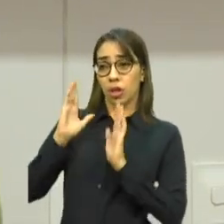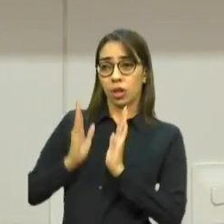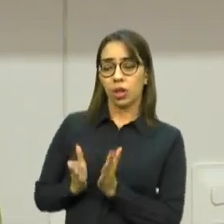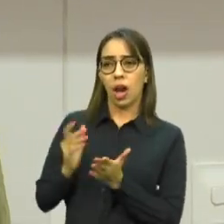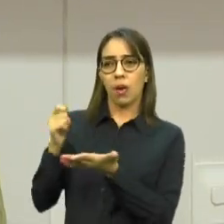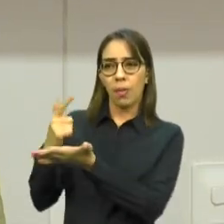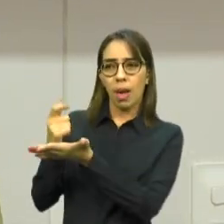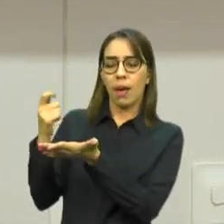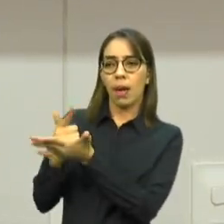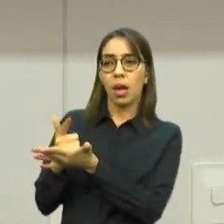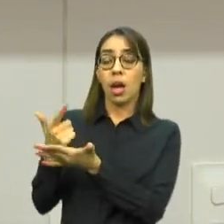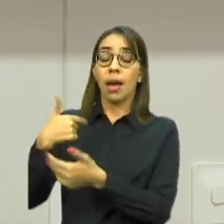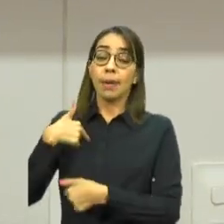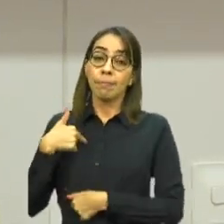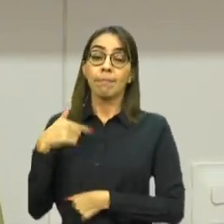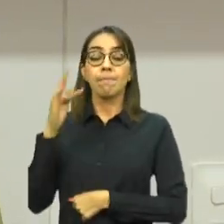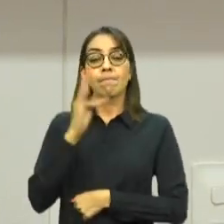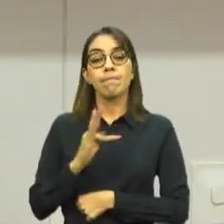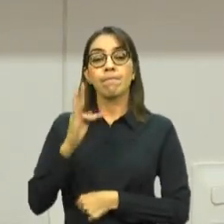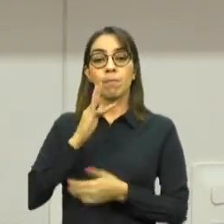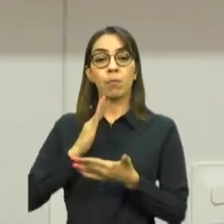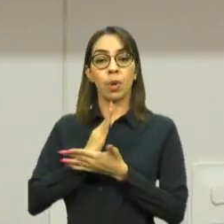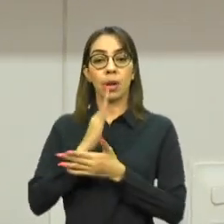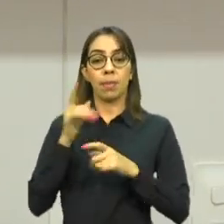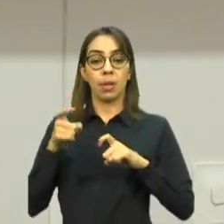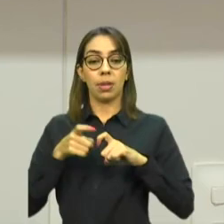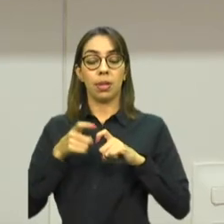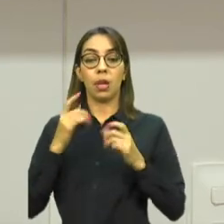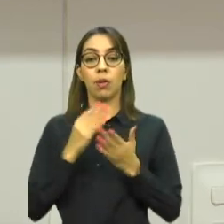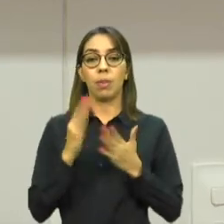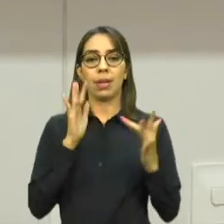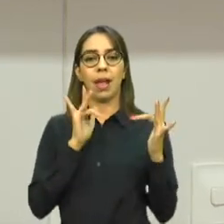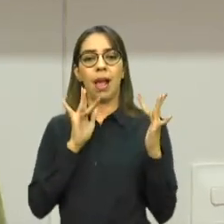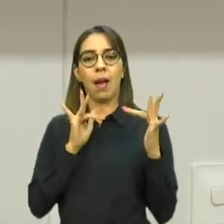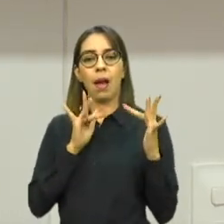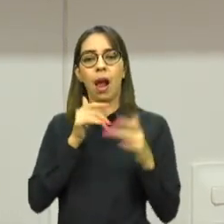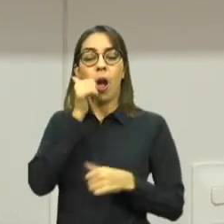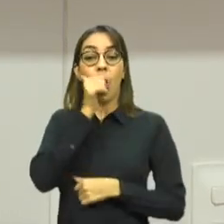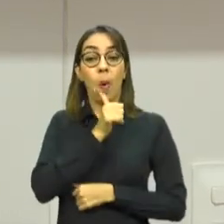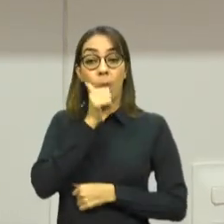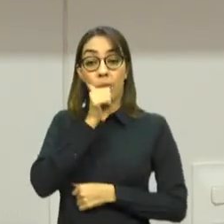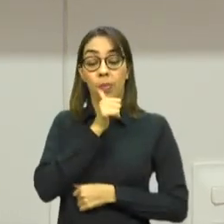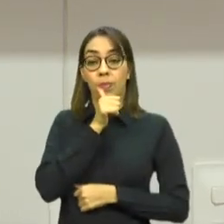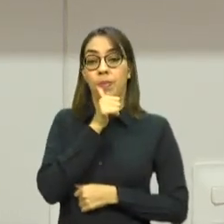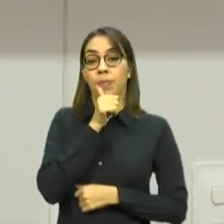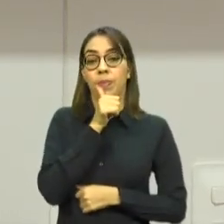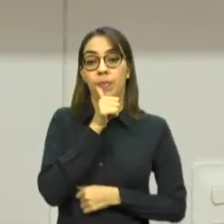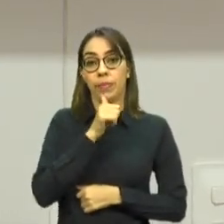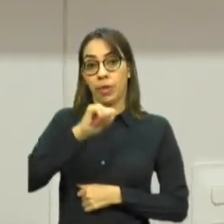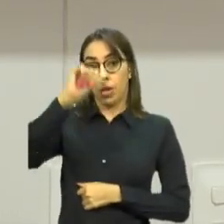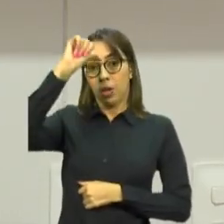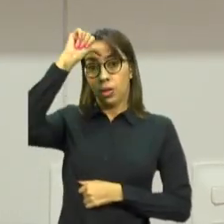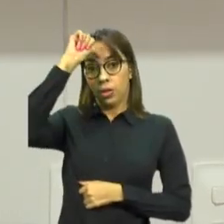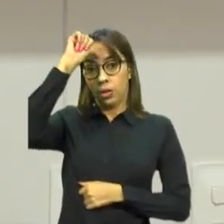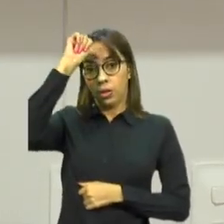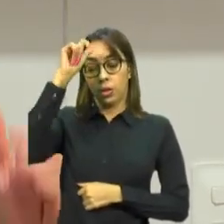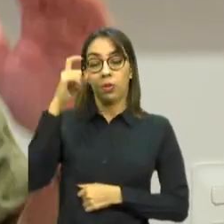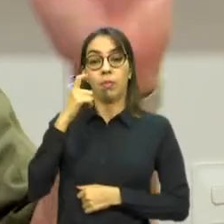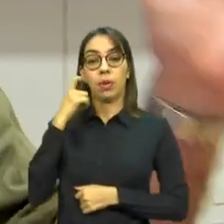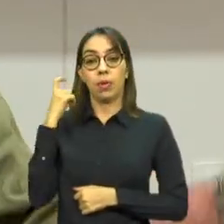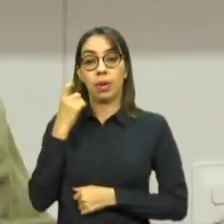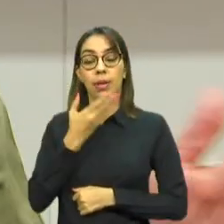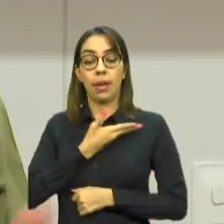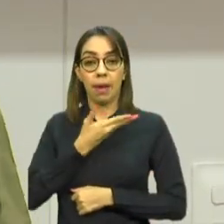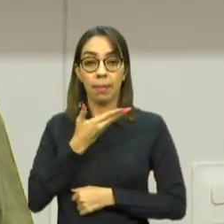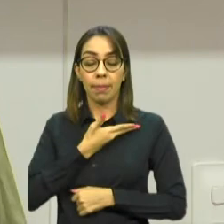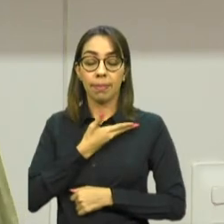passou, entrei na faculdade de medicina e comecei a namorar com uma índia do meu falecido amigo Armando Barbosa Lima.